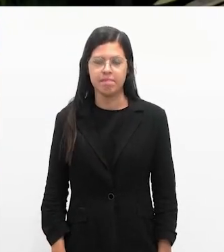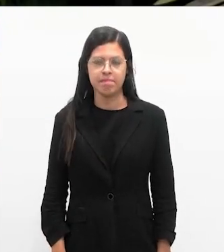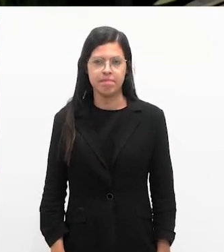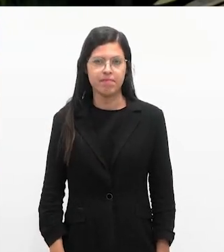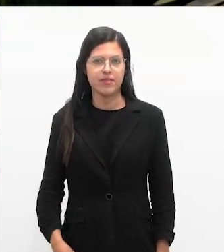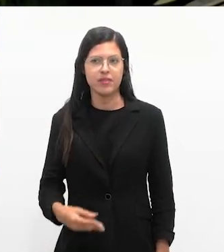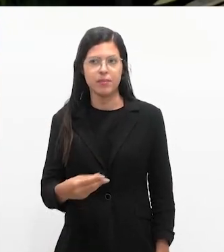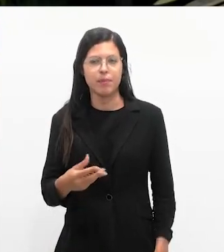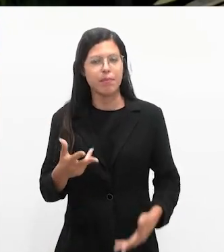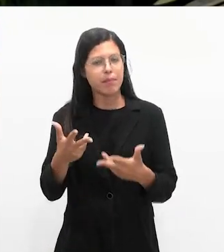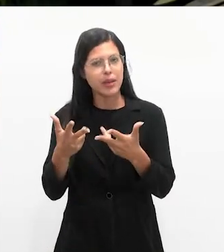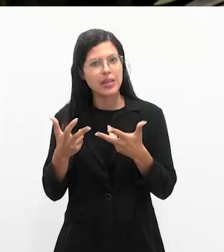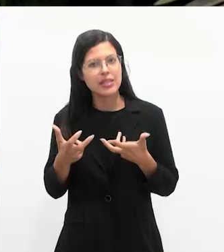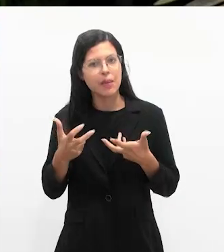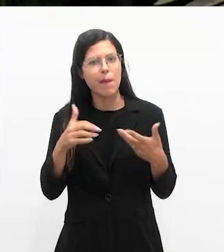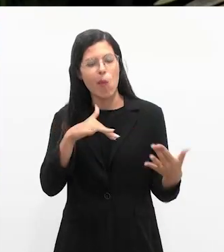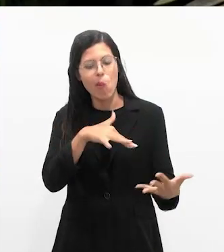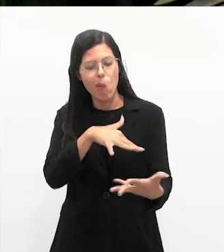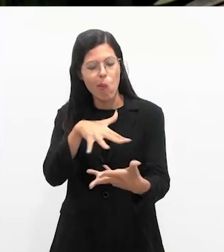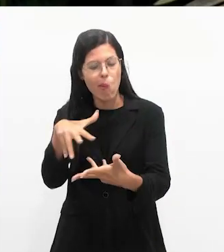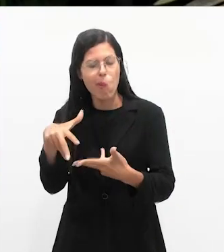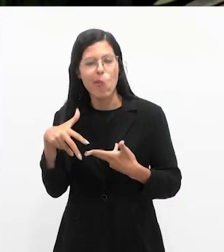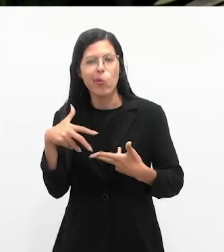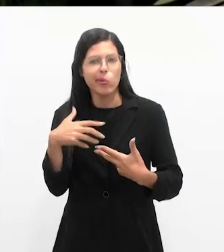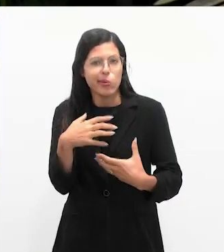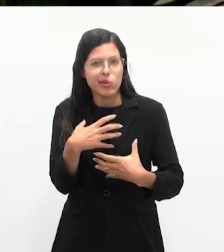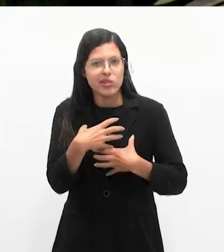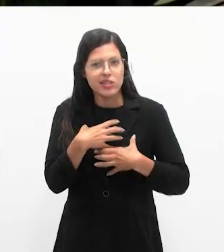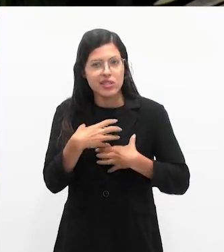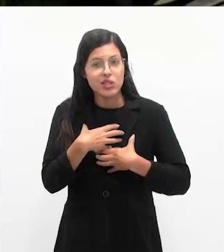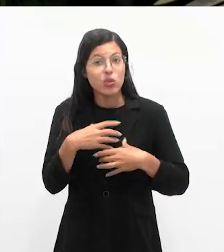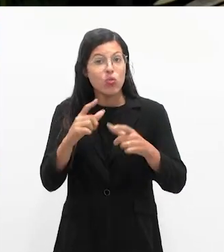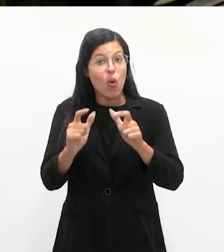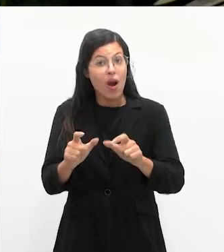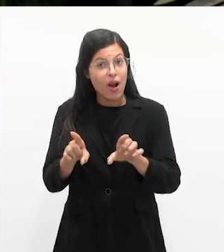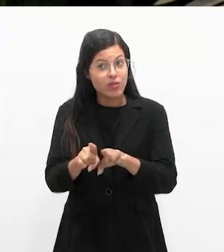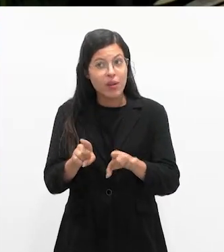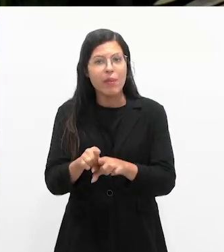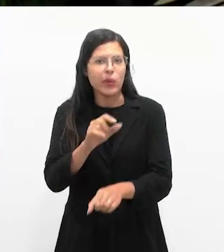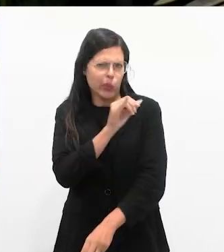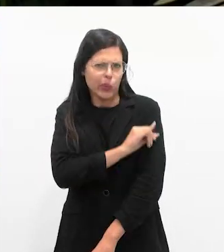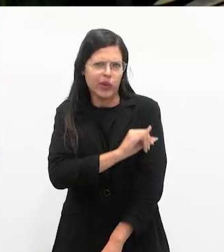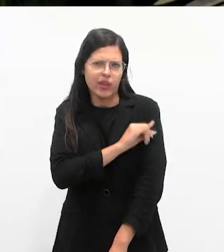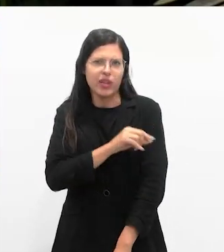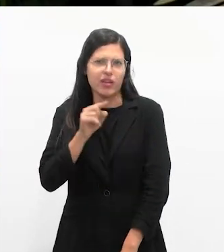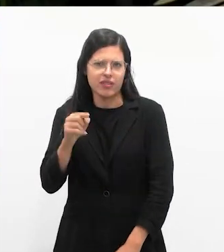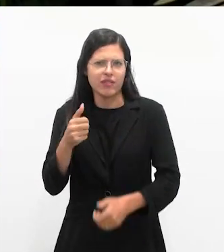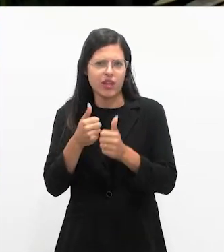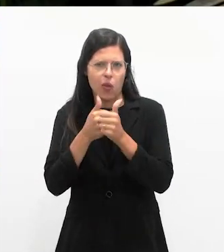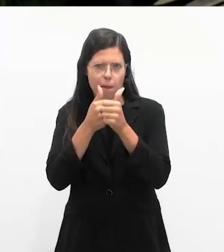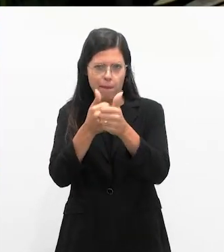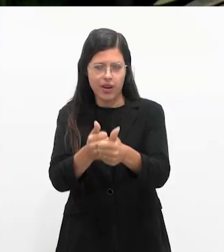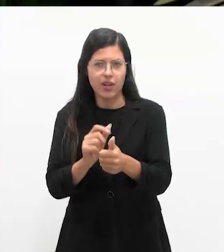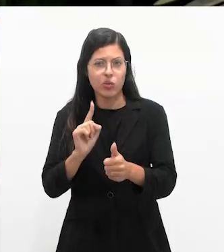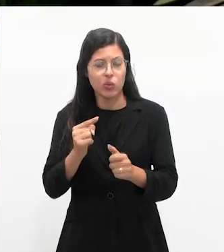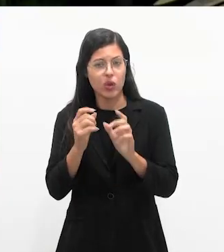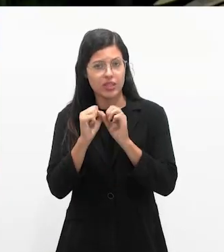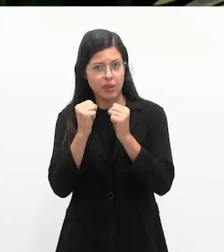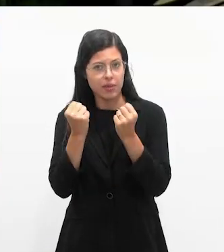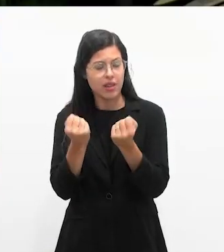Contemplar essa comoção mundial, mas também local. Aqui no Rio de Janeiro, você deve ter acompanhado, nós